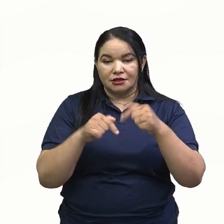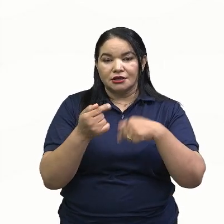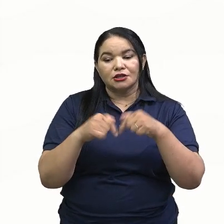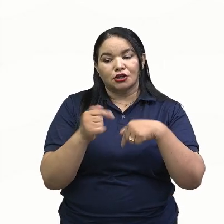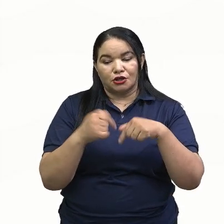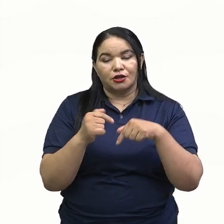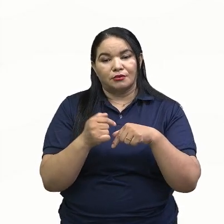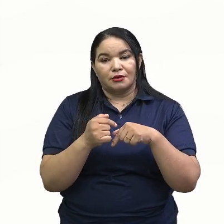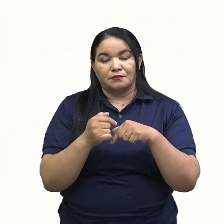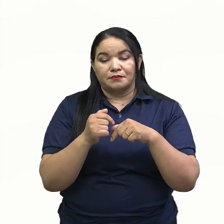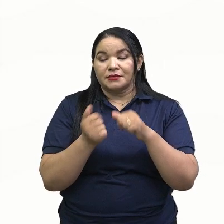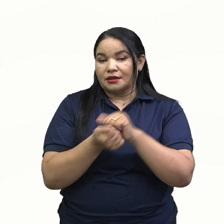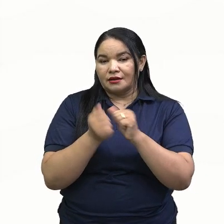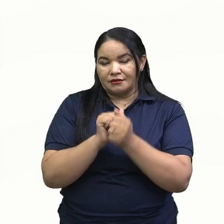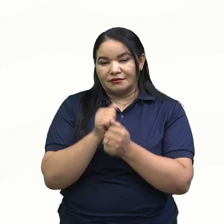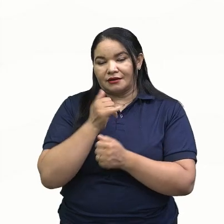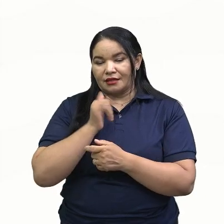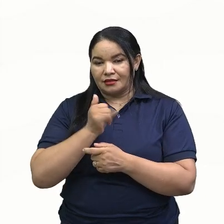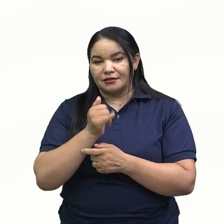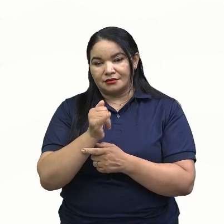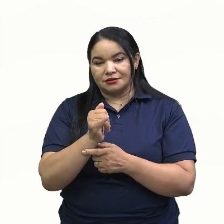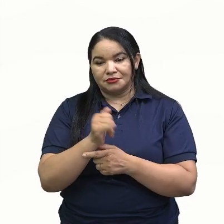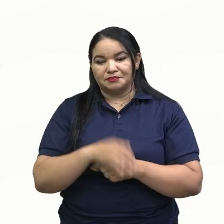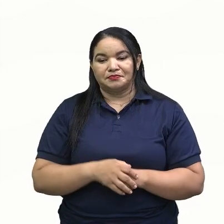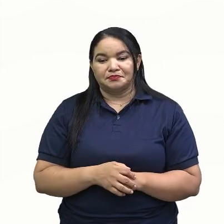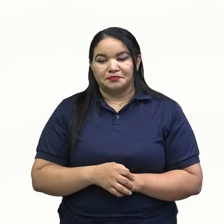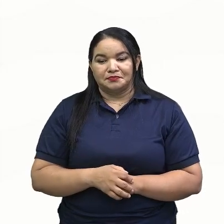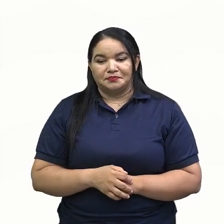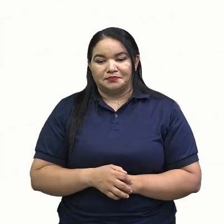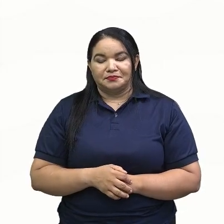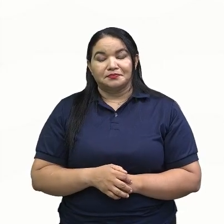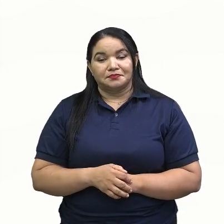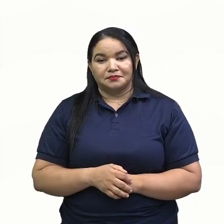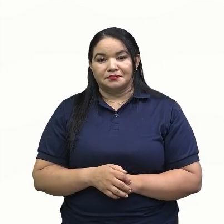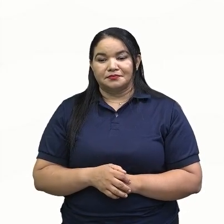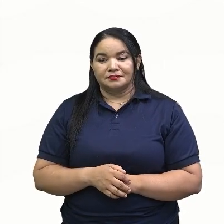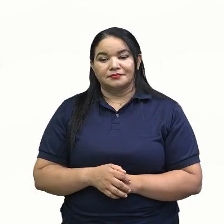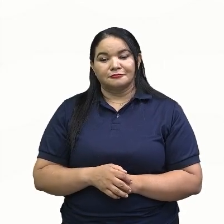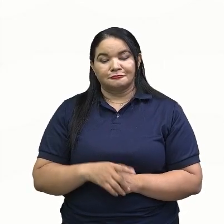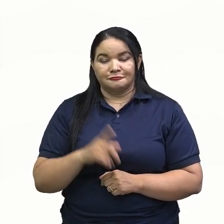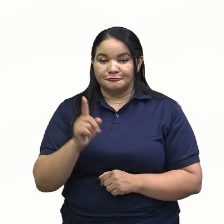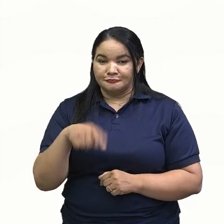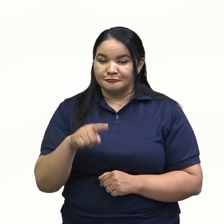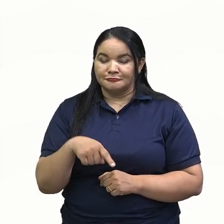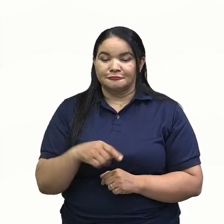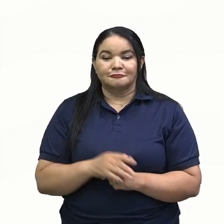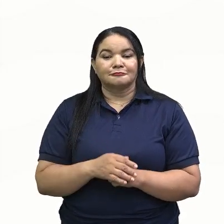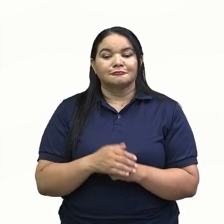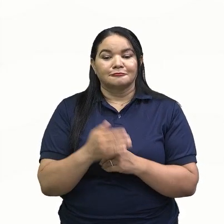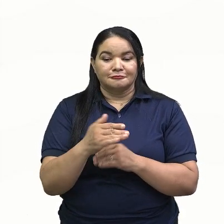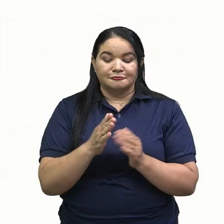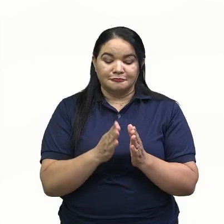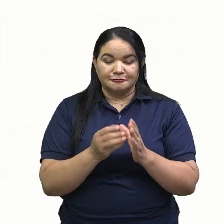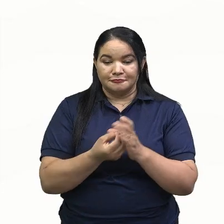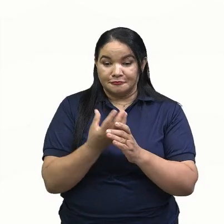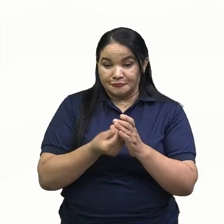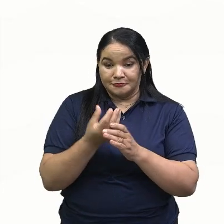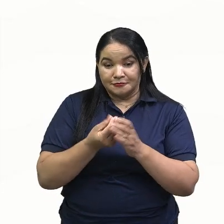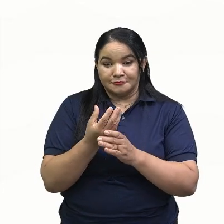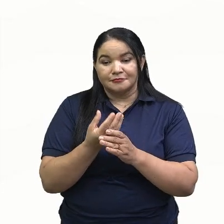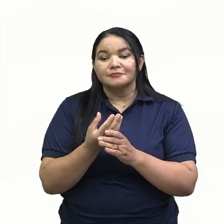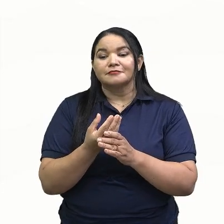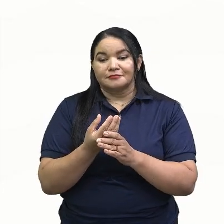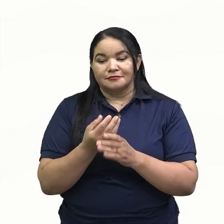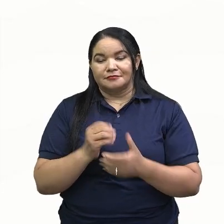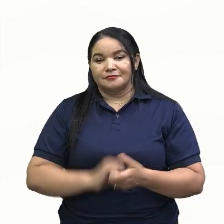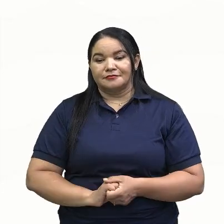energia elétrica. Temos aqui o gerador. Logo, definição: geradores